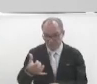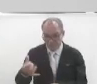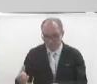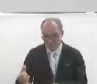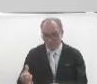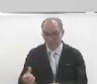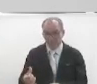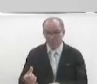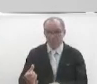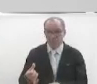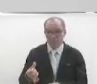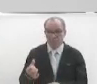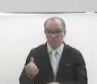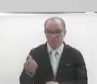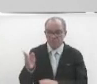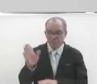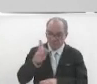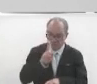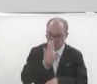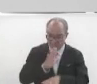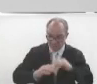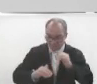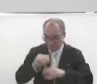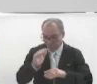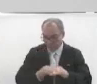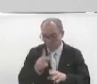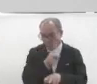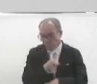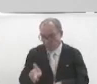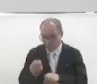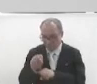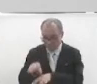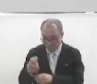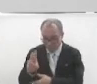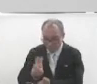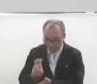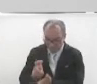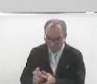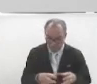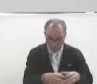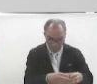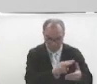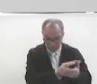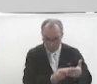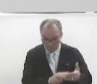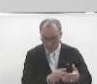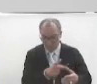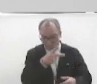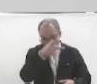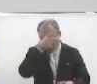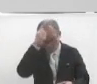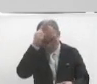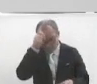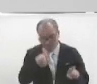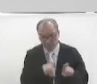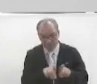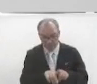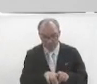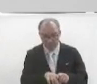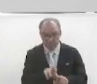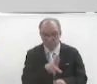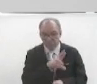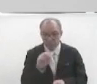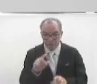plano de cargos carreiras e vencimentos profissionais da Educação Infantil Fundamental integrantes do quadro do magistério Municipal aqui de